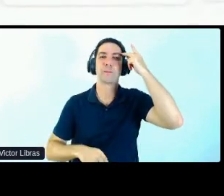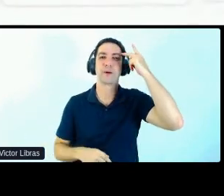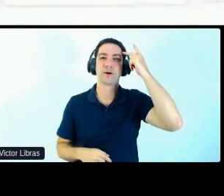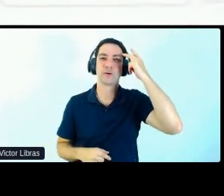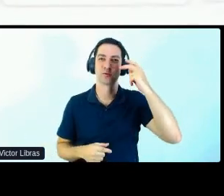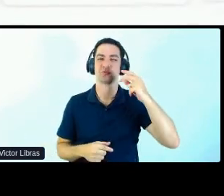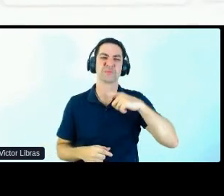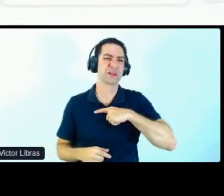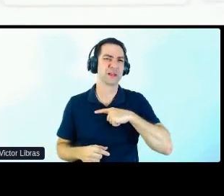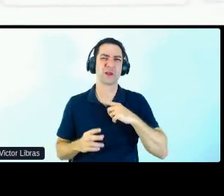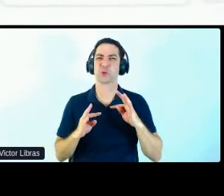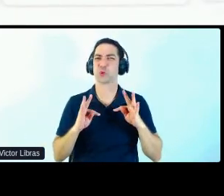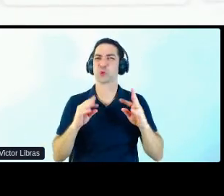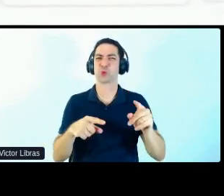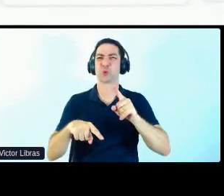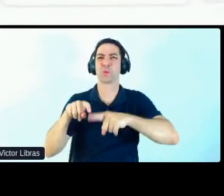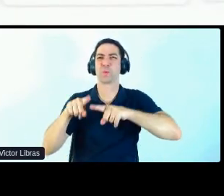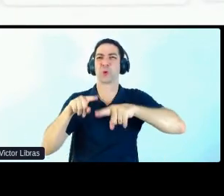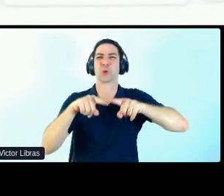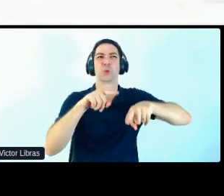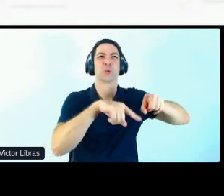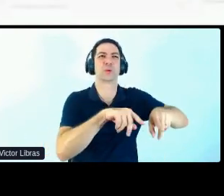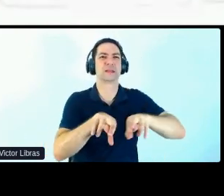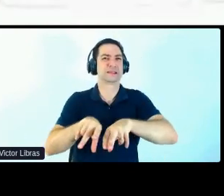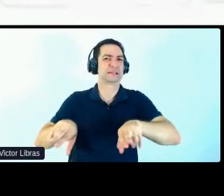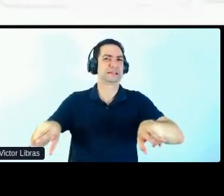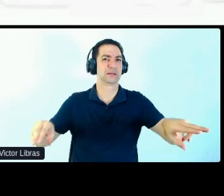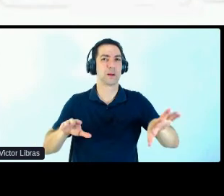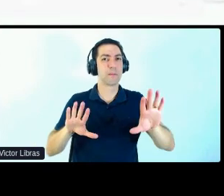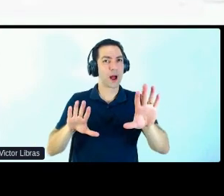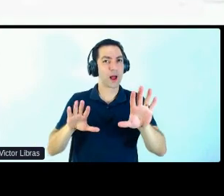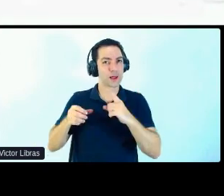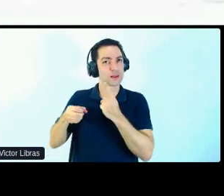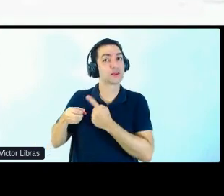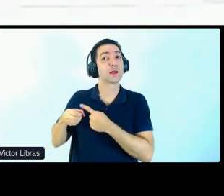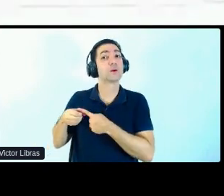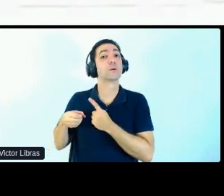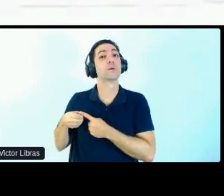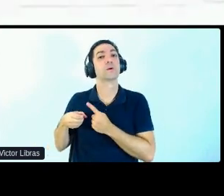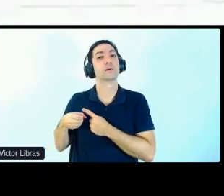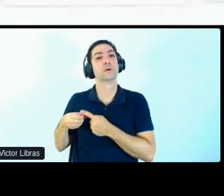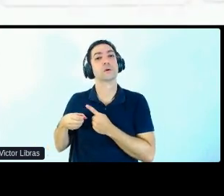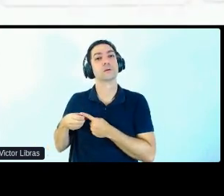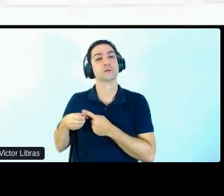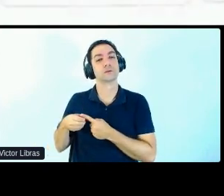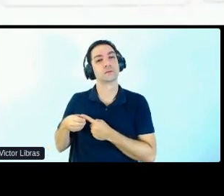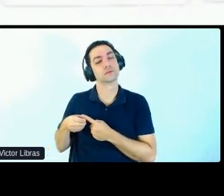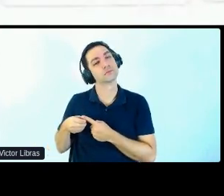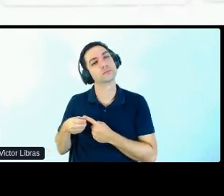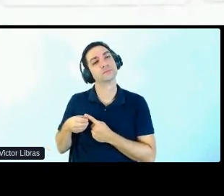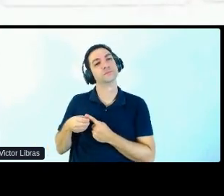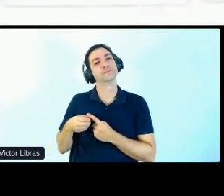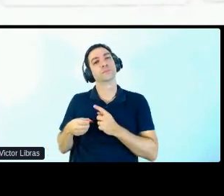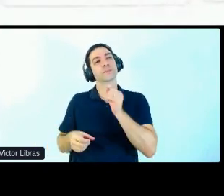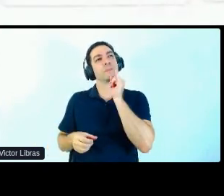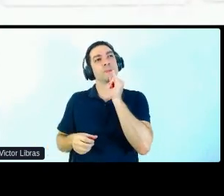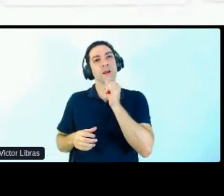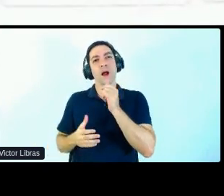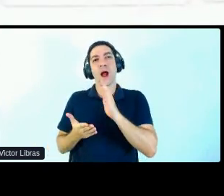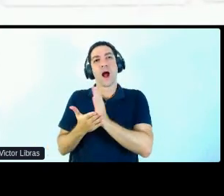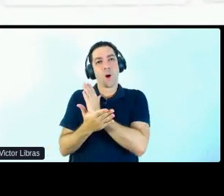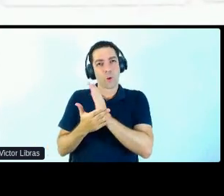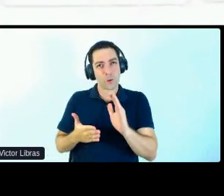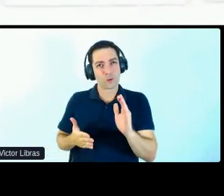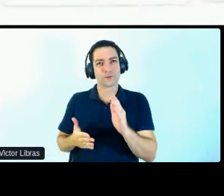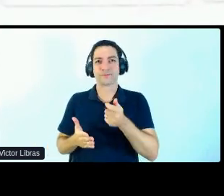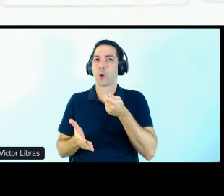no interior, em alguns lugares, às vezes eles eram obrigados a vir até